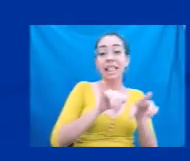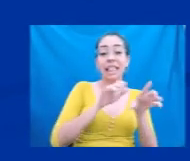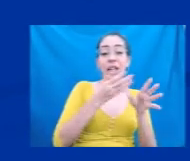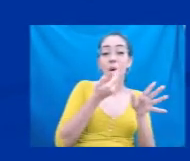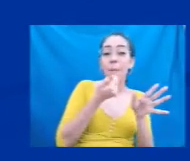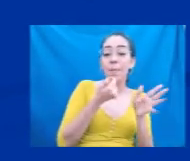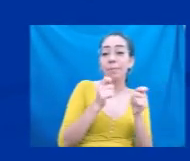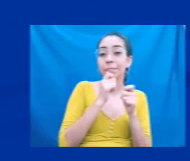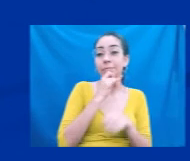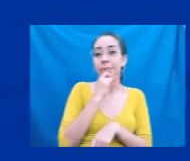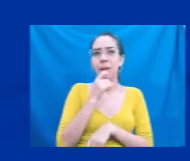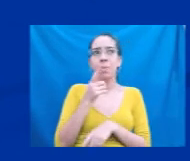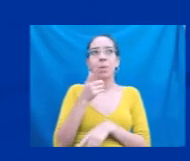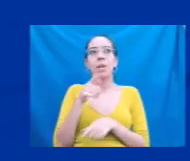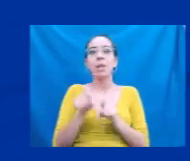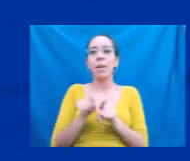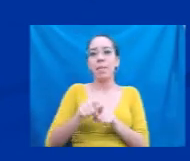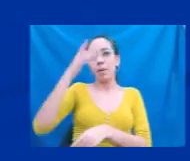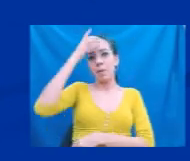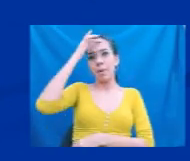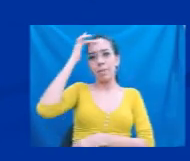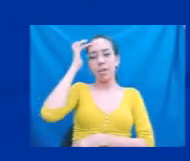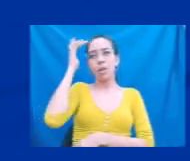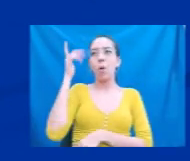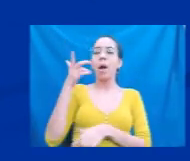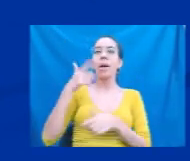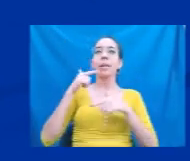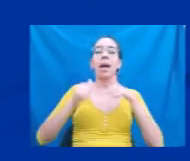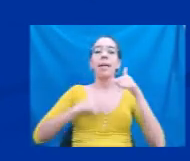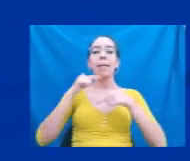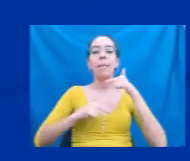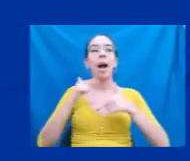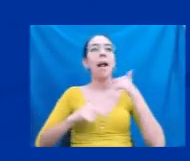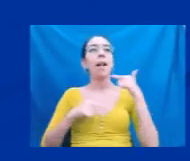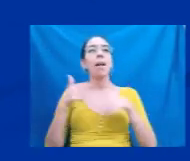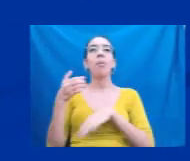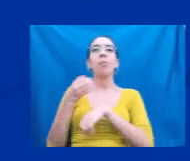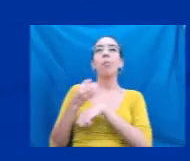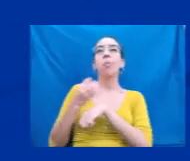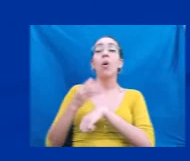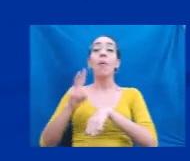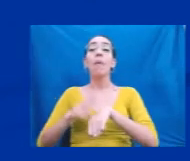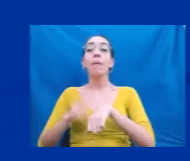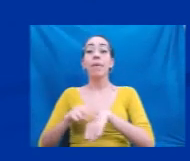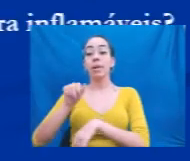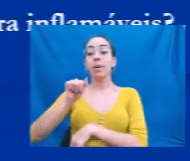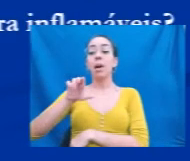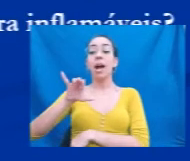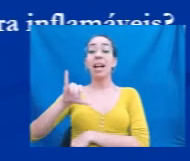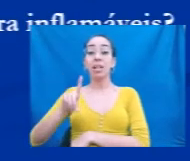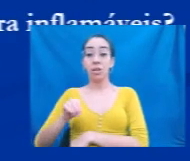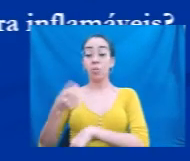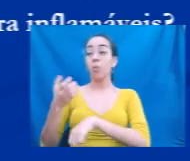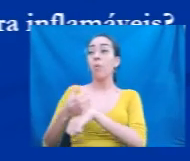segurando lá um vidro de ácido, tem uma reação assim tempestiva à presença lá de uma barata, por exemplo, né? A gente tem que levar isso em conta